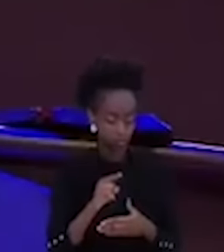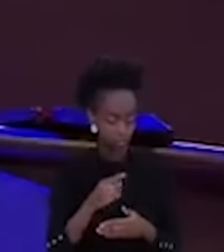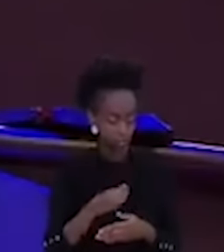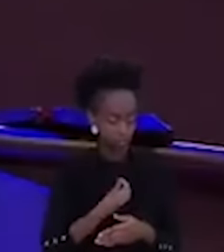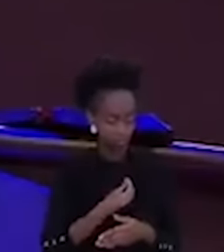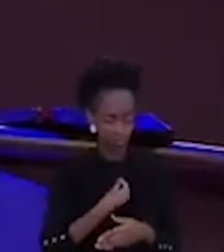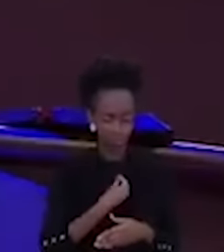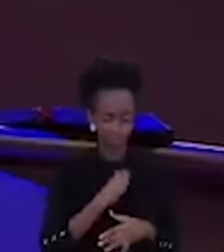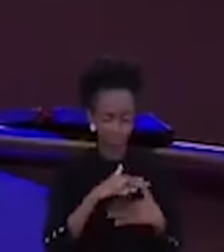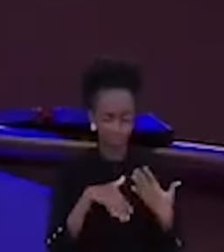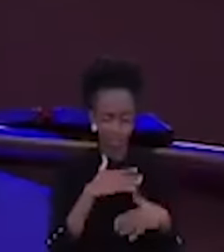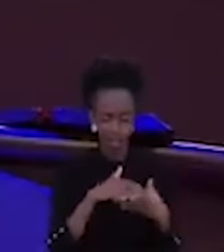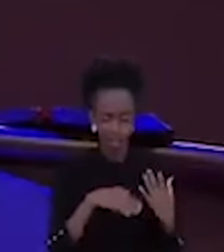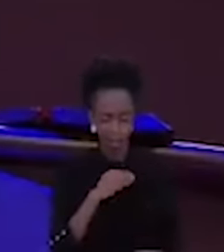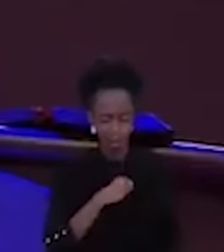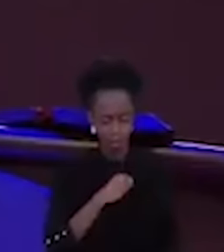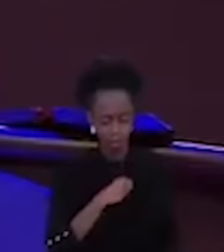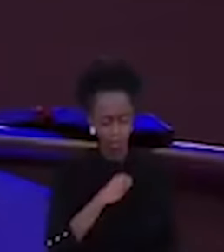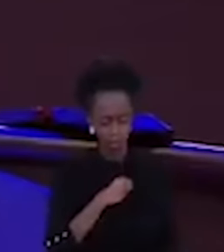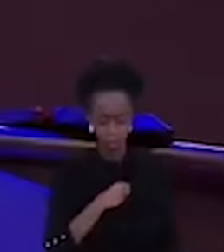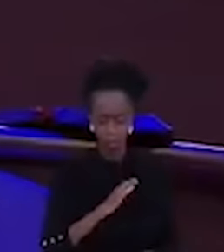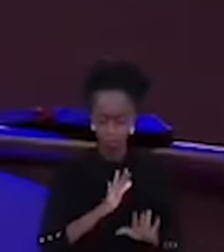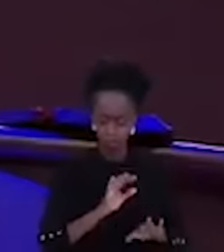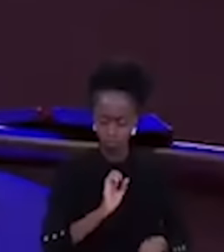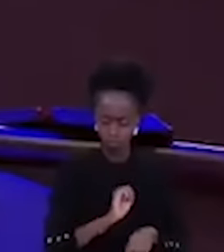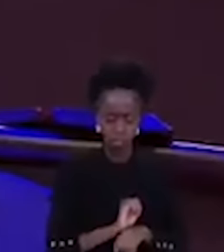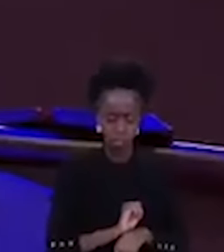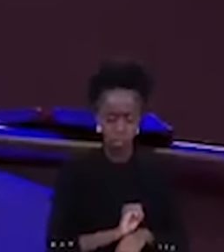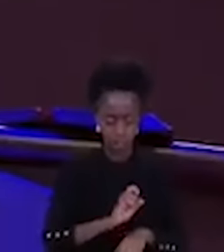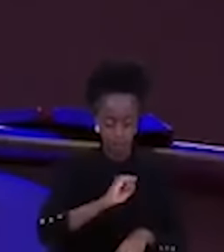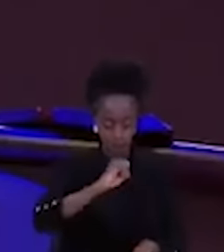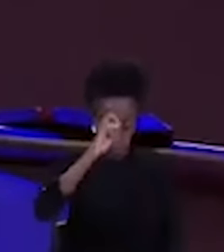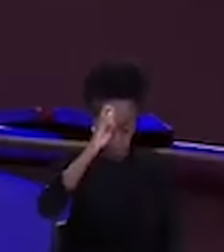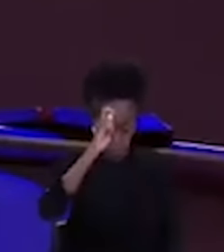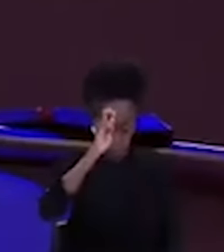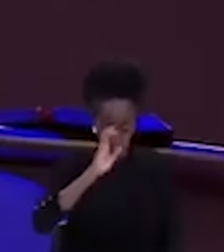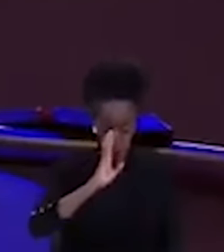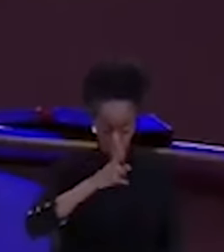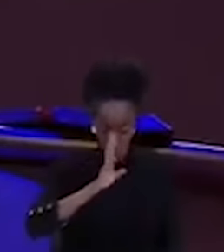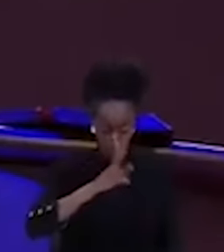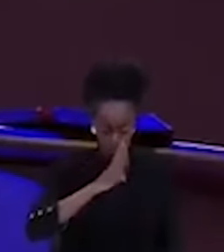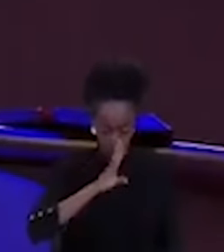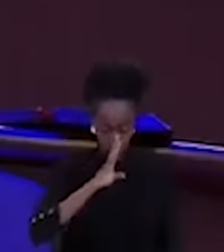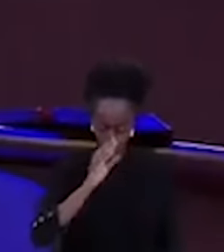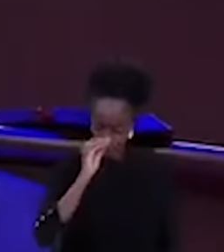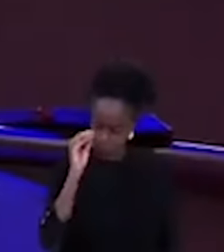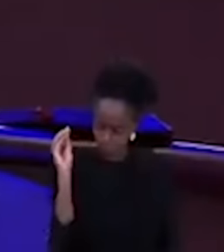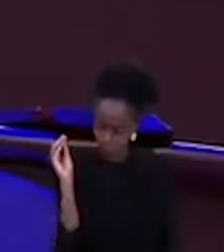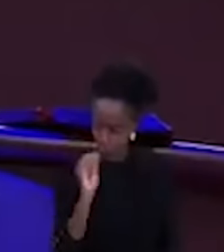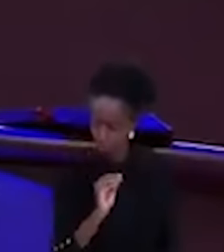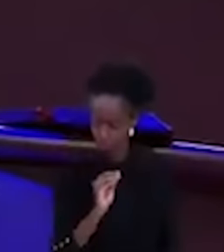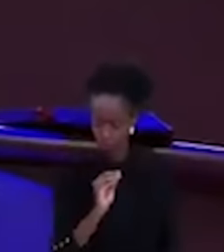vivendo em pecado. Não dê ouvidos, meu amigo, à voz do acusador, não dê ouvidos à voz do